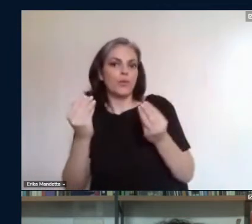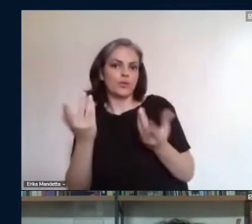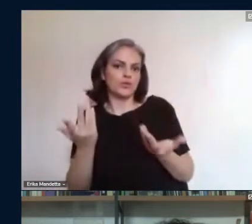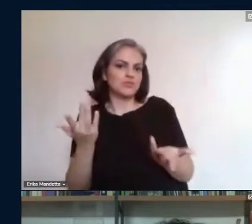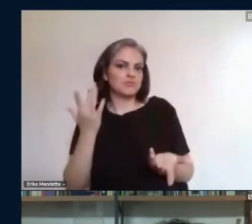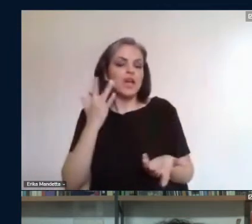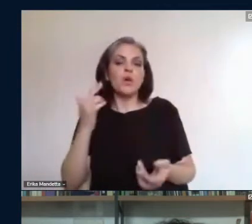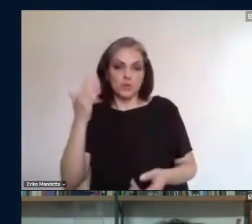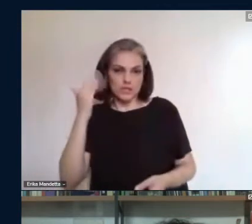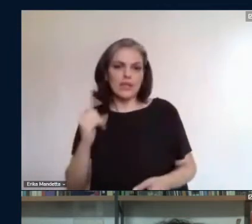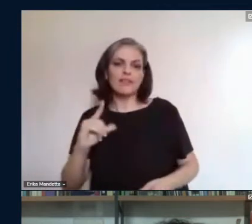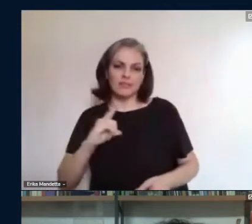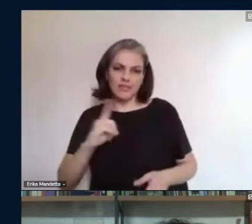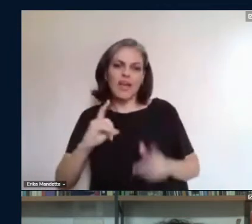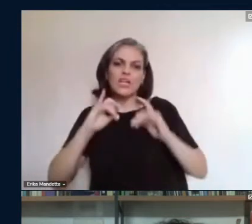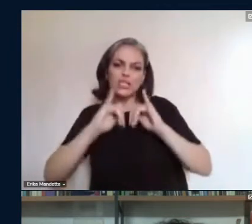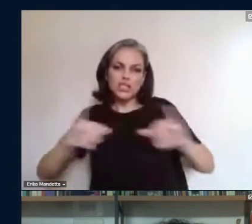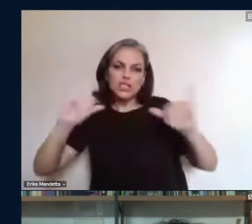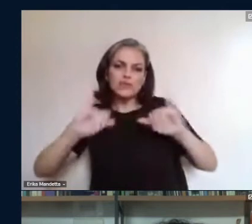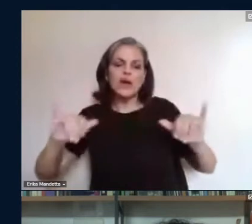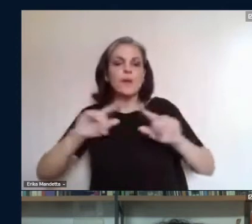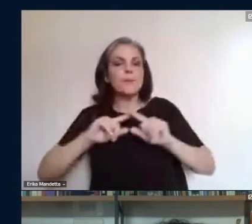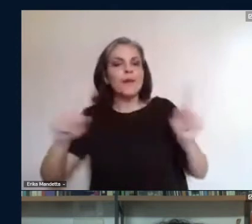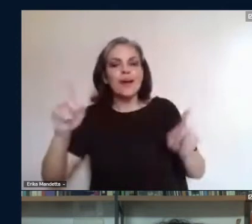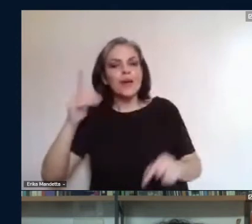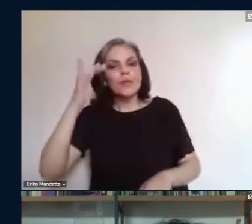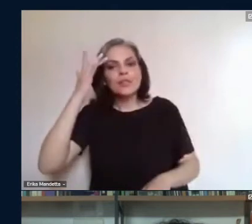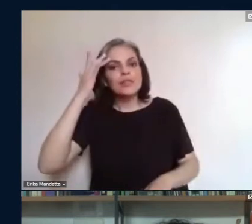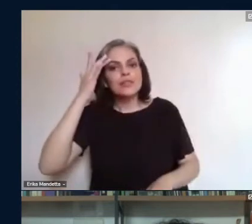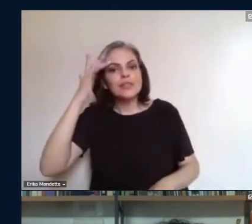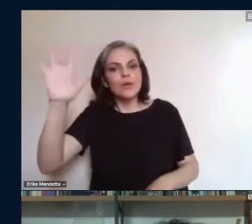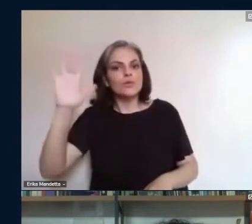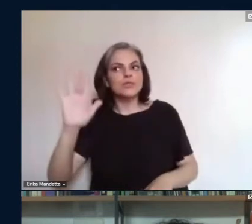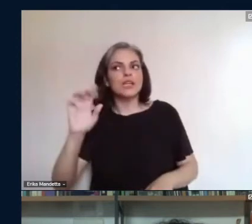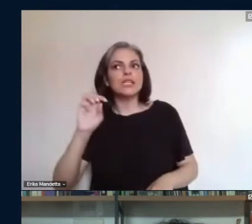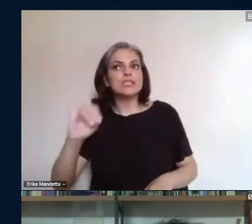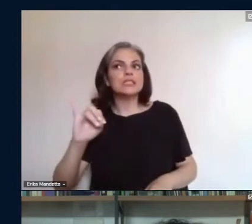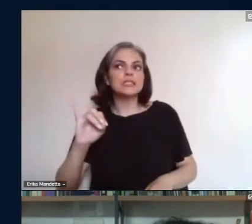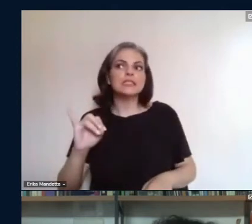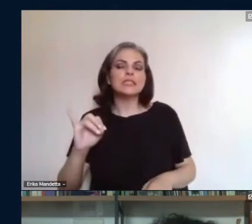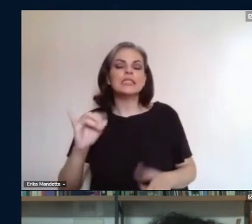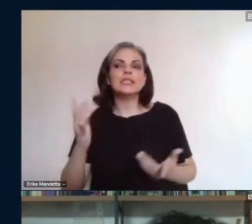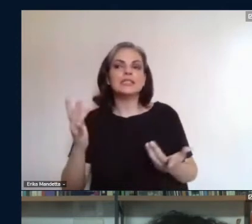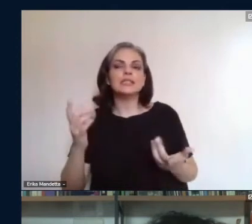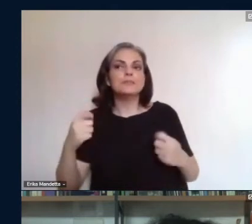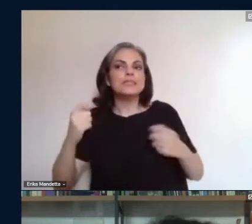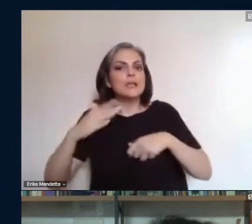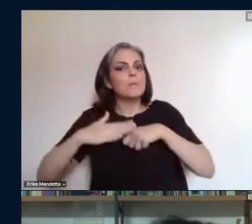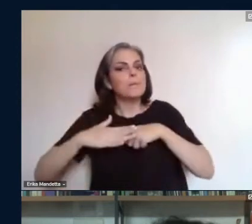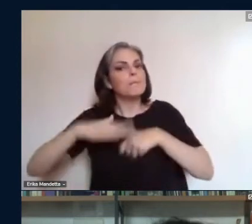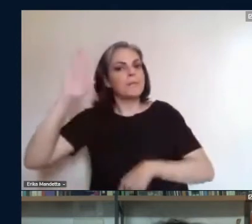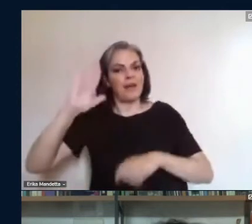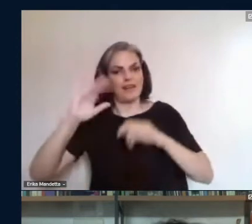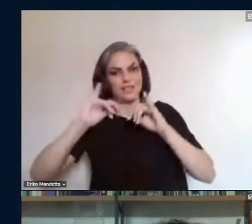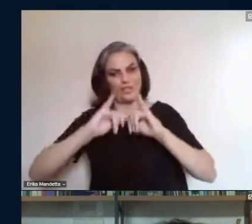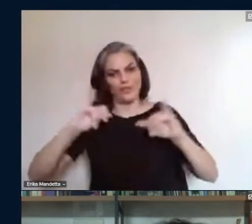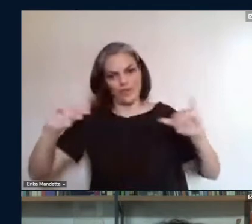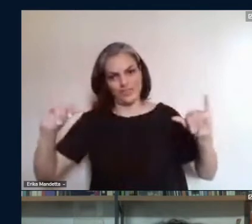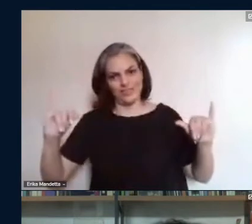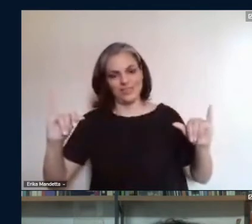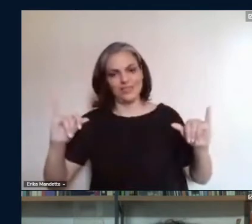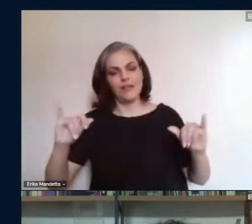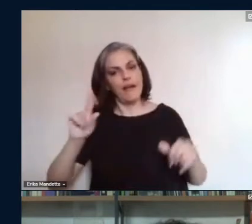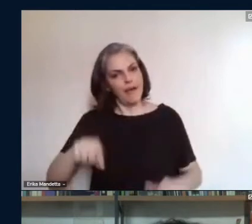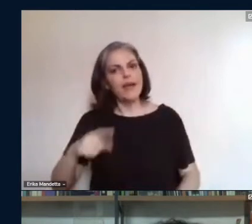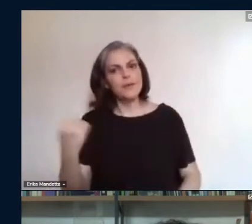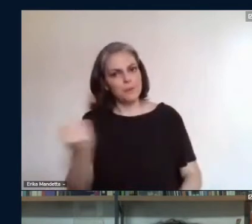divulgado, mas eu não sei se está sendo divulgado na medida que deveria ser, porque isso é uma coisa importante, ele pode usar a língua